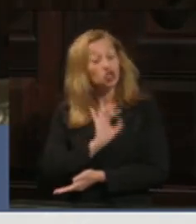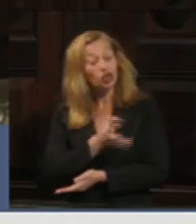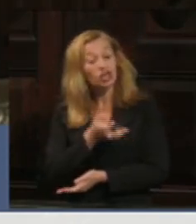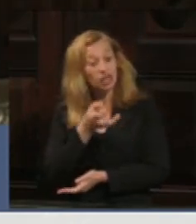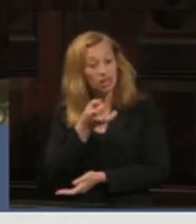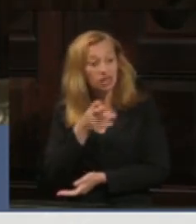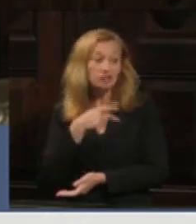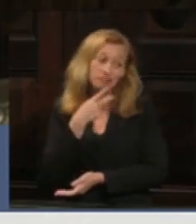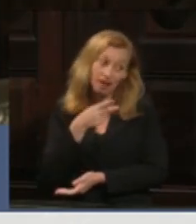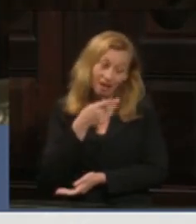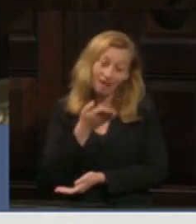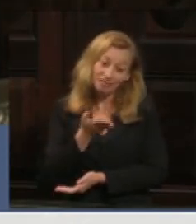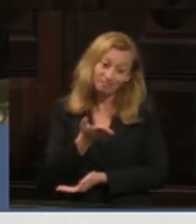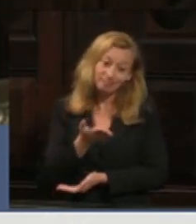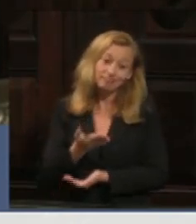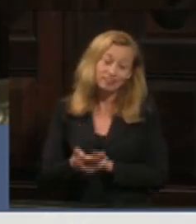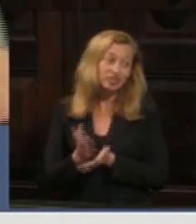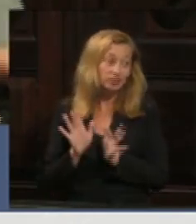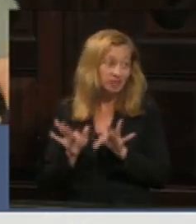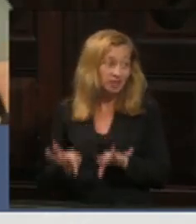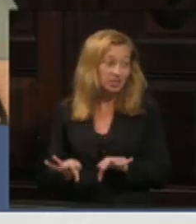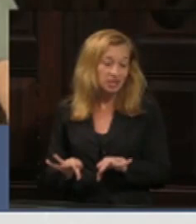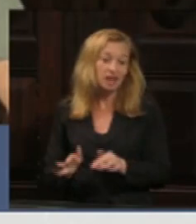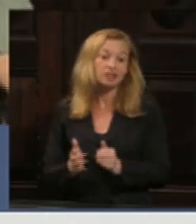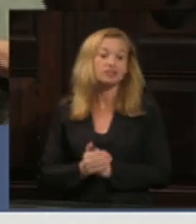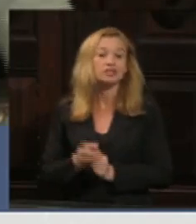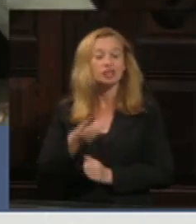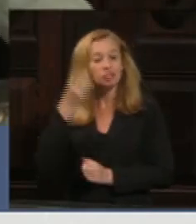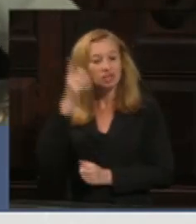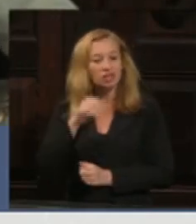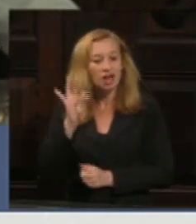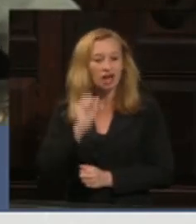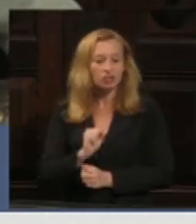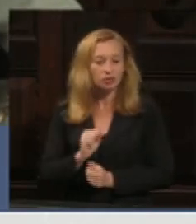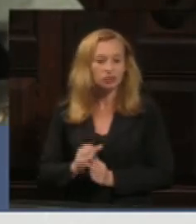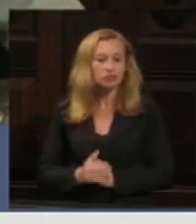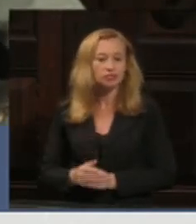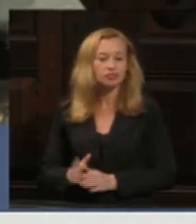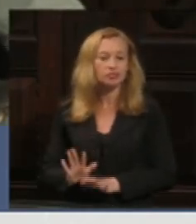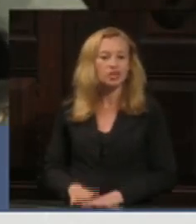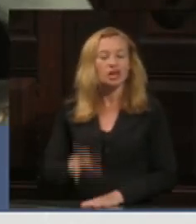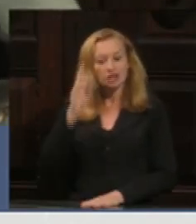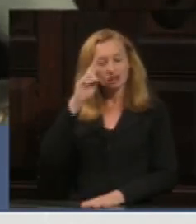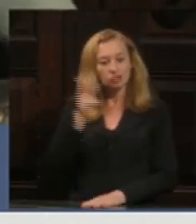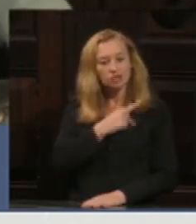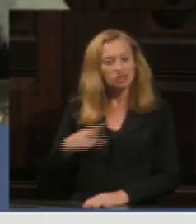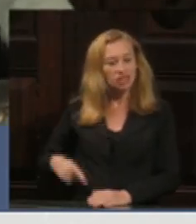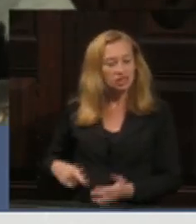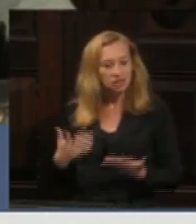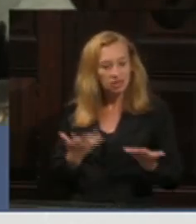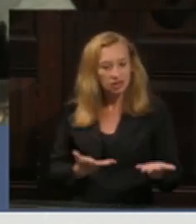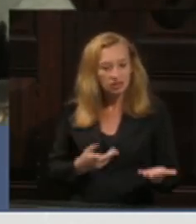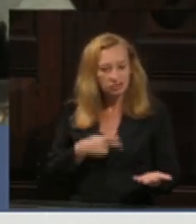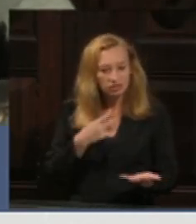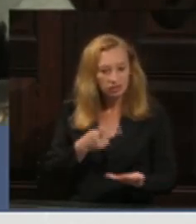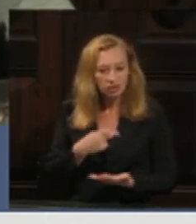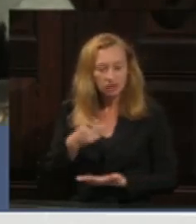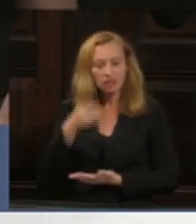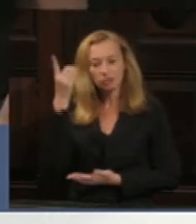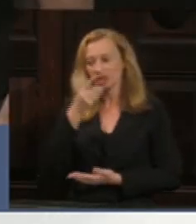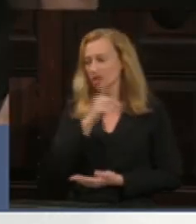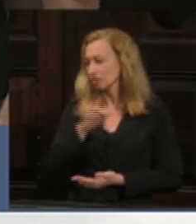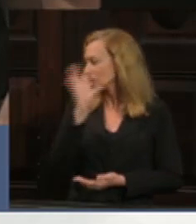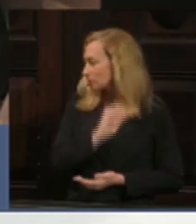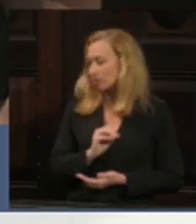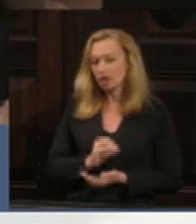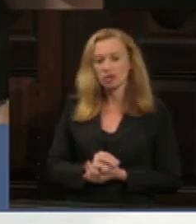esclarecer e dar uma parte para me encerrar, o deputado Carlos Augusto. Você é breve, tá, presidente? Deputado Luiz Paulo, deputada Lucinha.